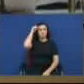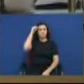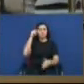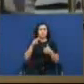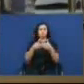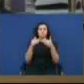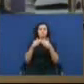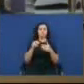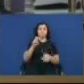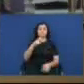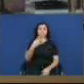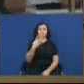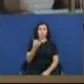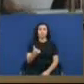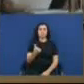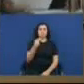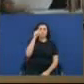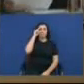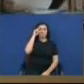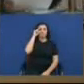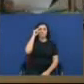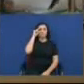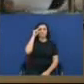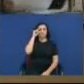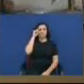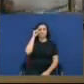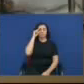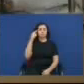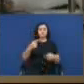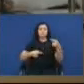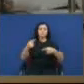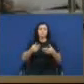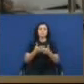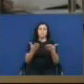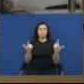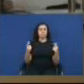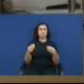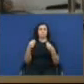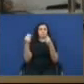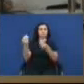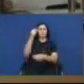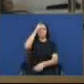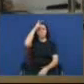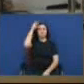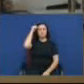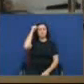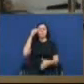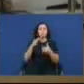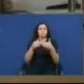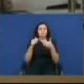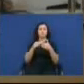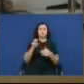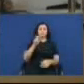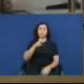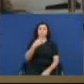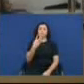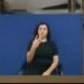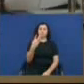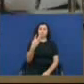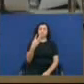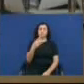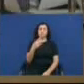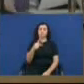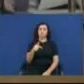Requerimento 546, vereador Zé Faridzaine. Em discussão. Não havendo ao Executivo. Requerimento